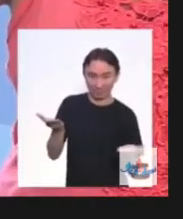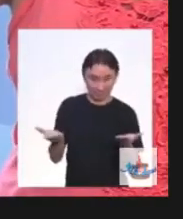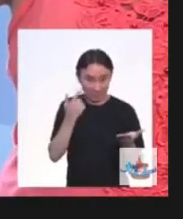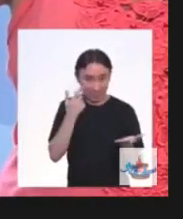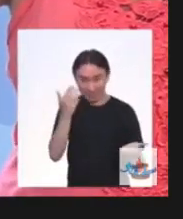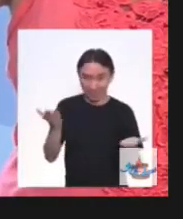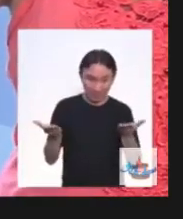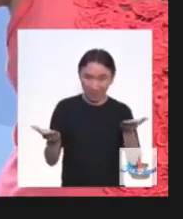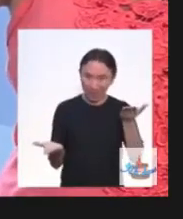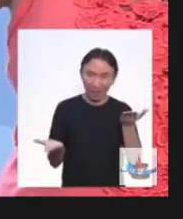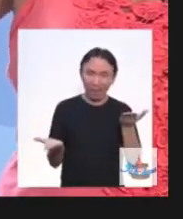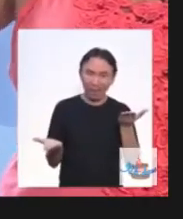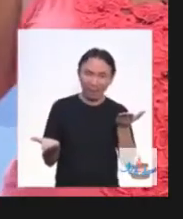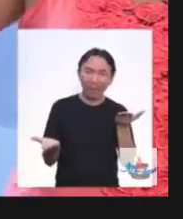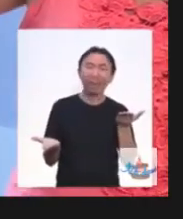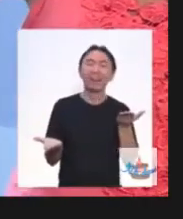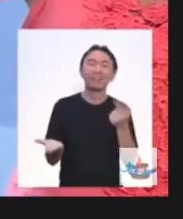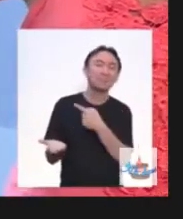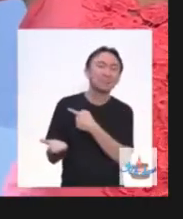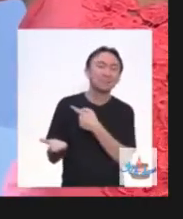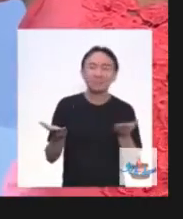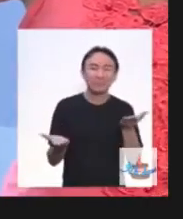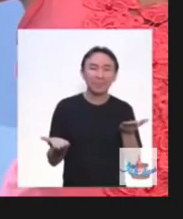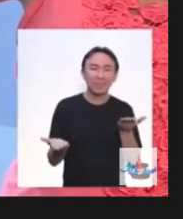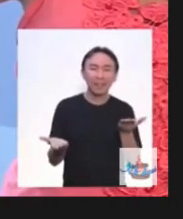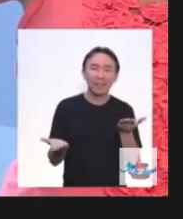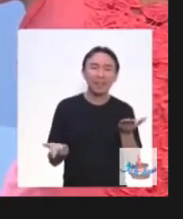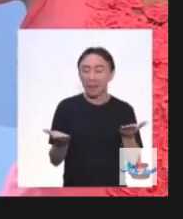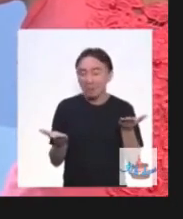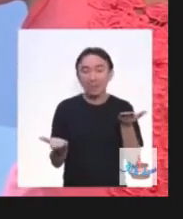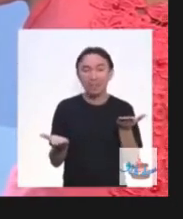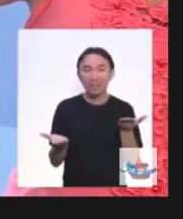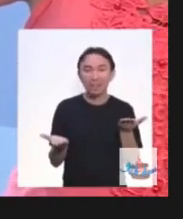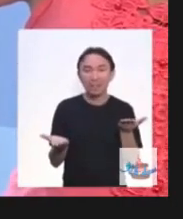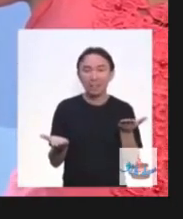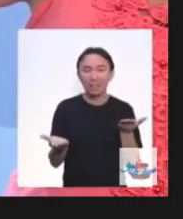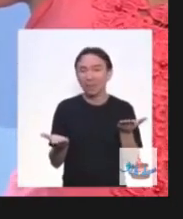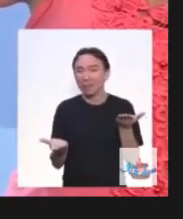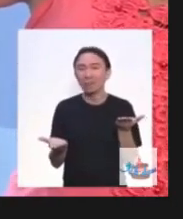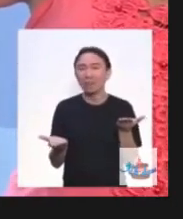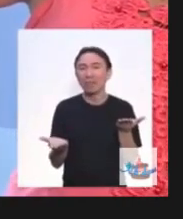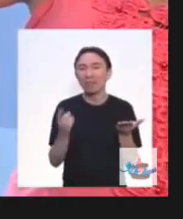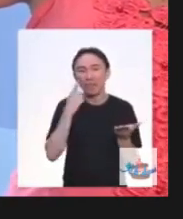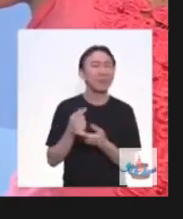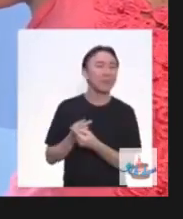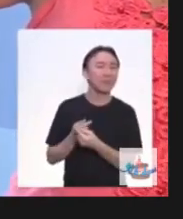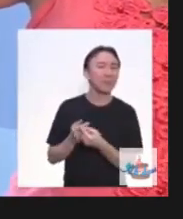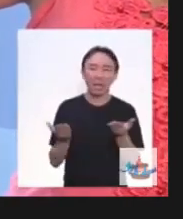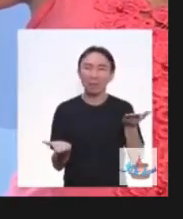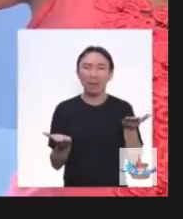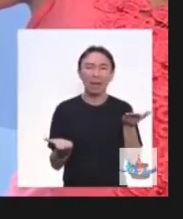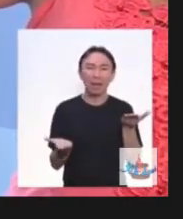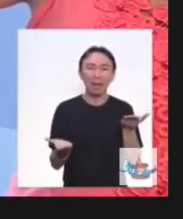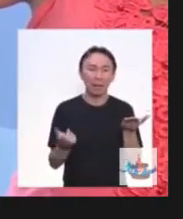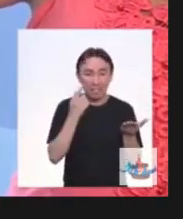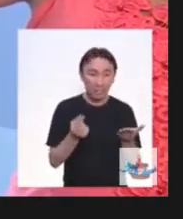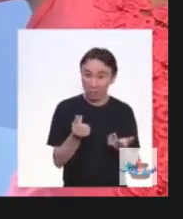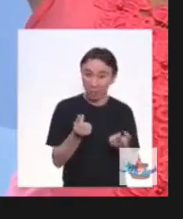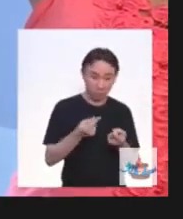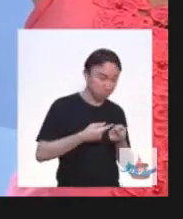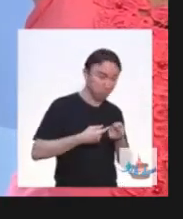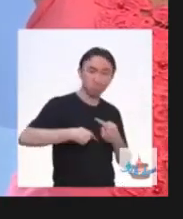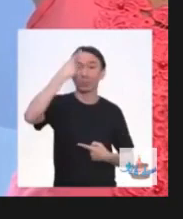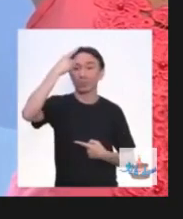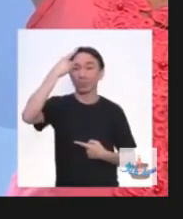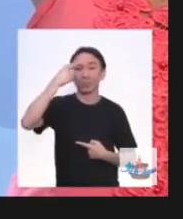me responderem. Da forma que está, pessoal, a balança comercial, da maneira que está, o superávit, que é o lucro,